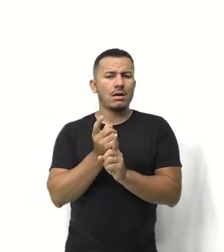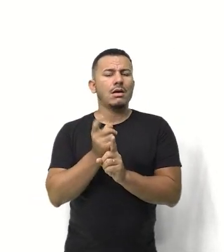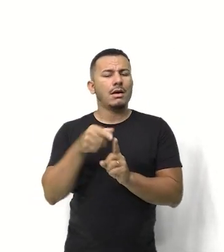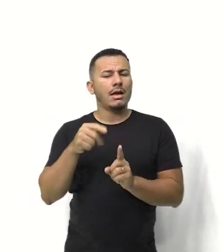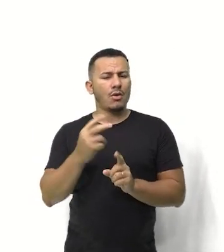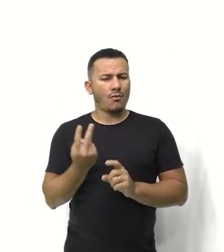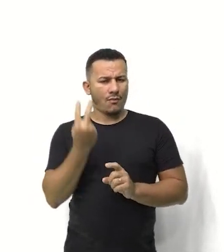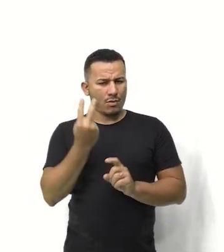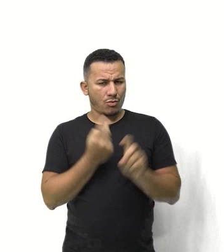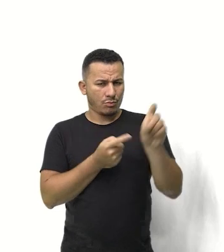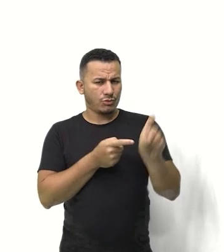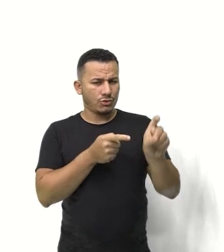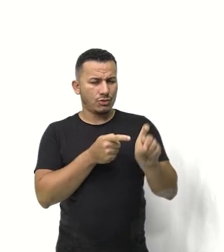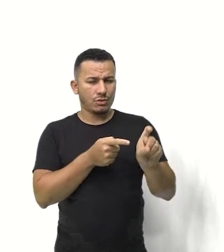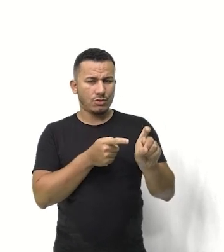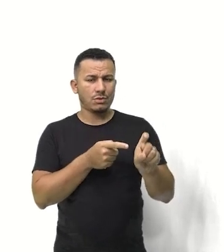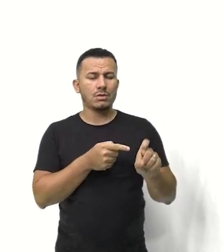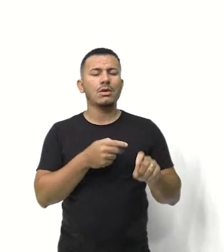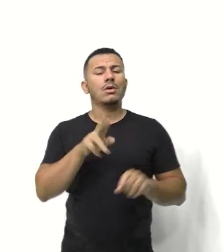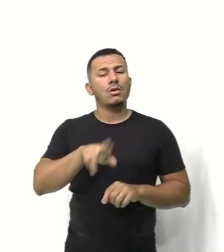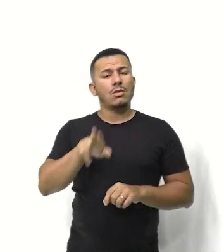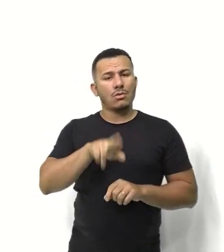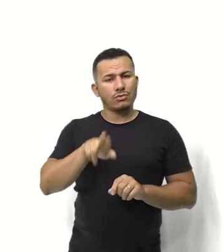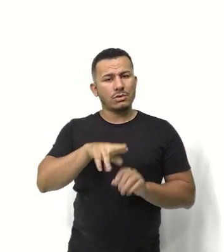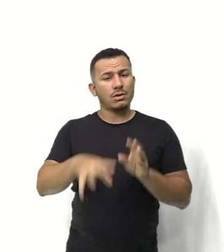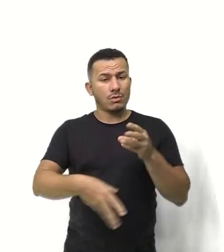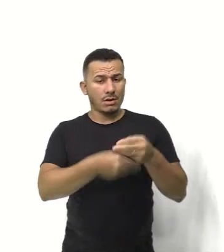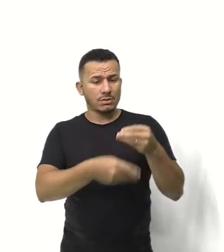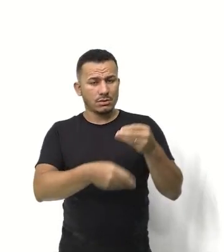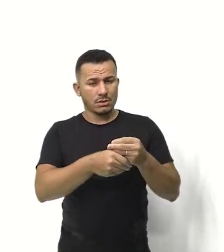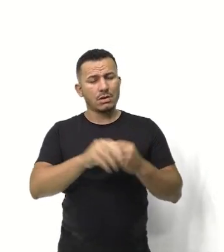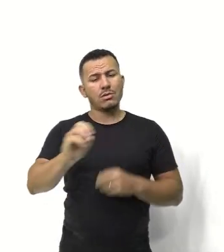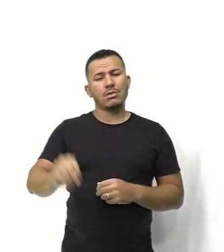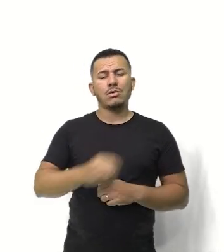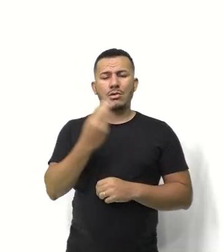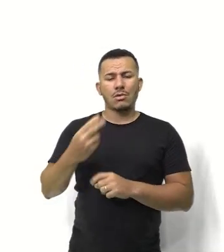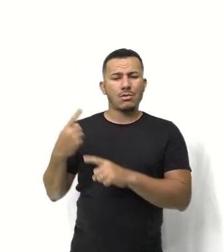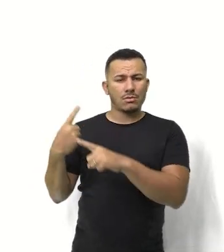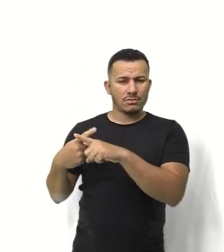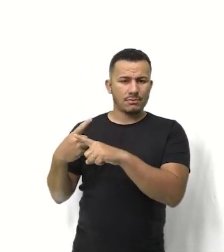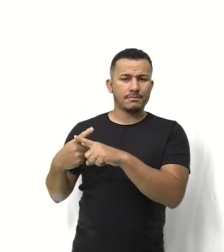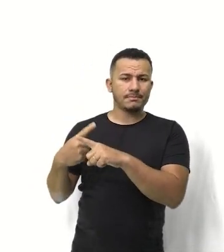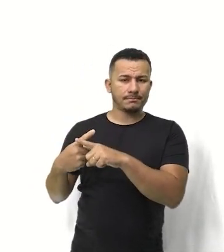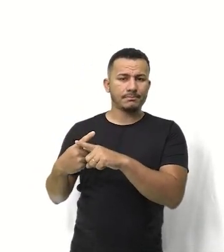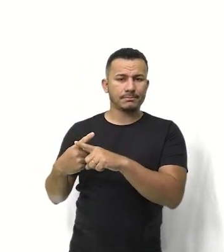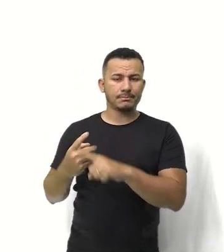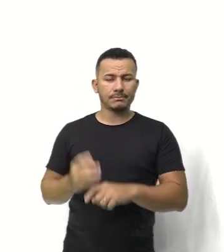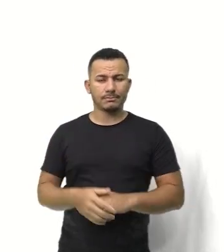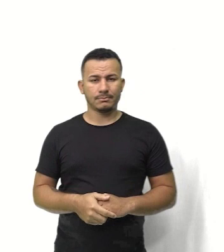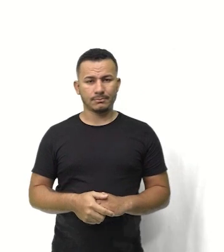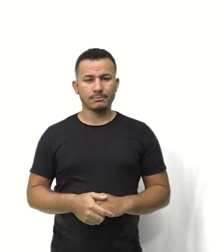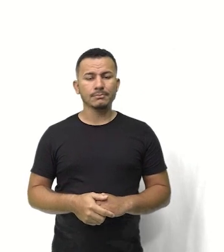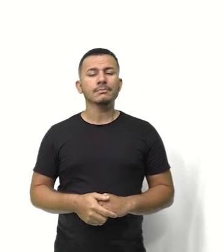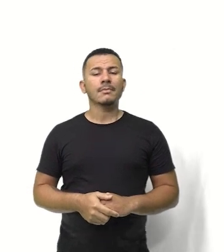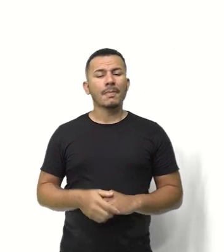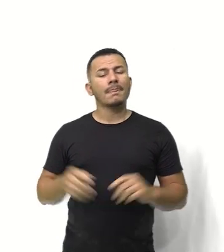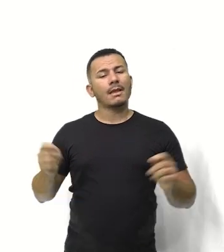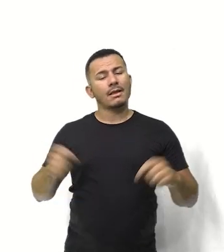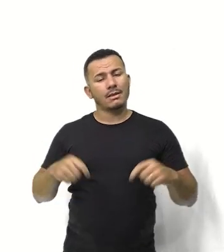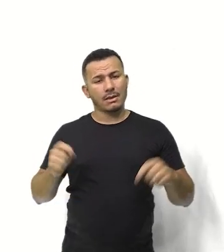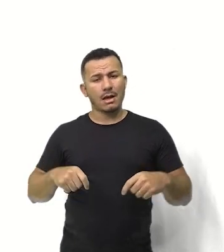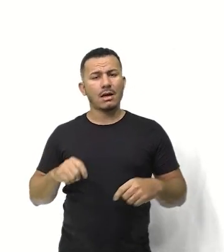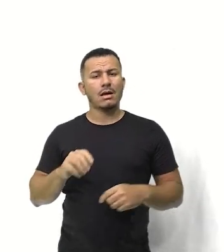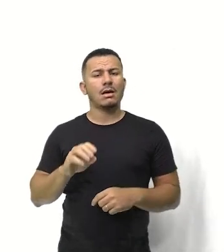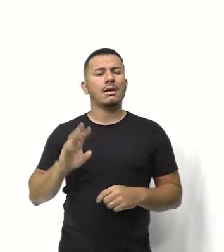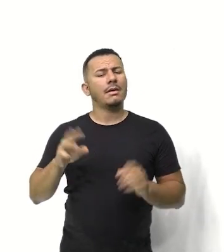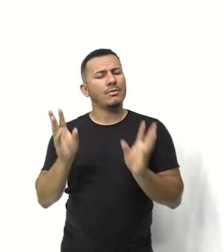que no caso é essa daqui, olha, através do princípio aditivo ou do princípio multiplicativo,